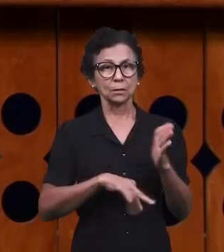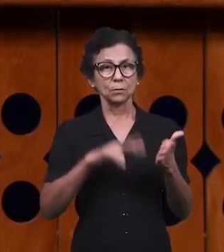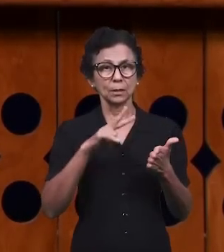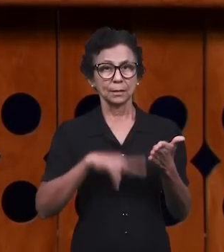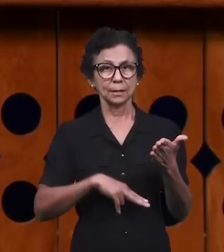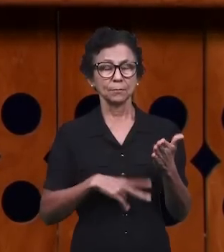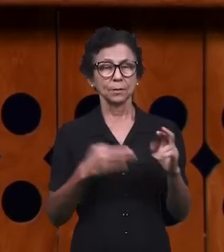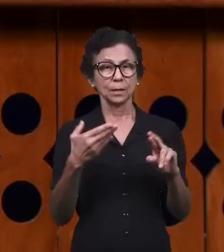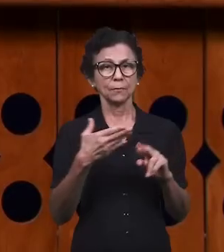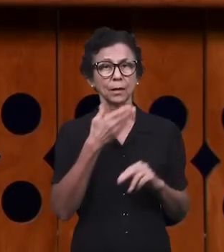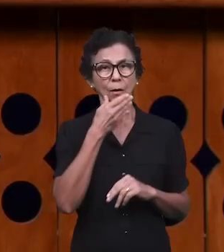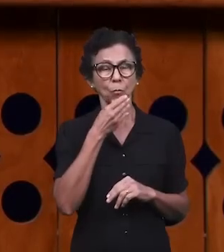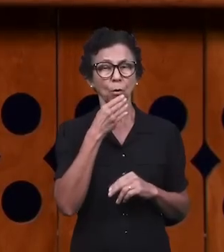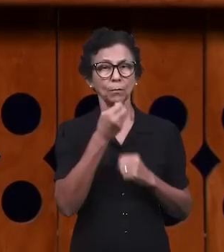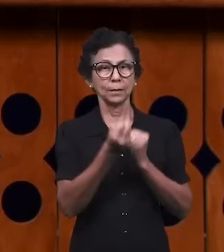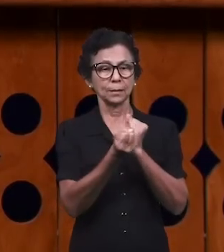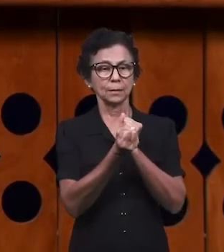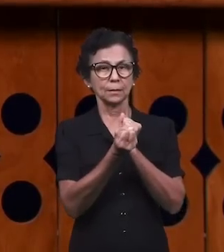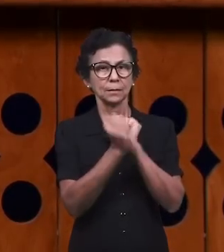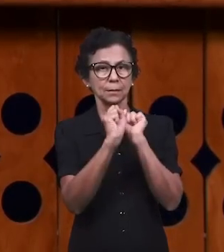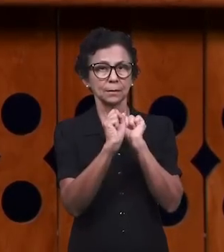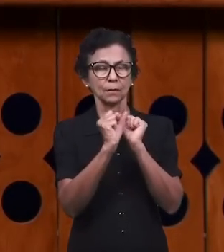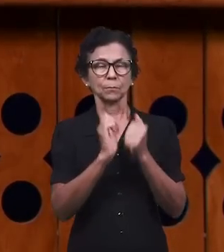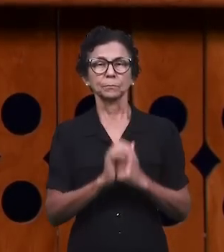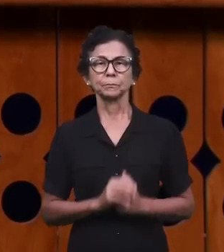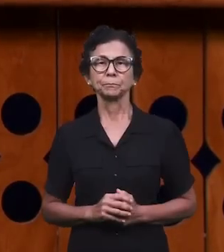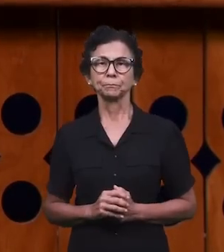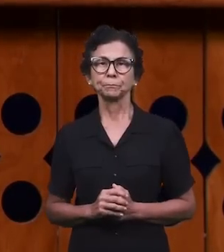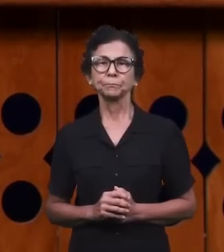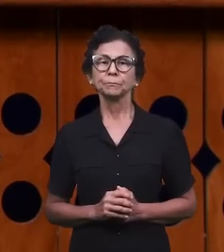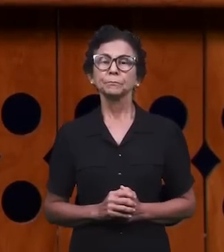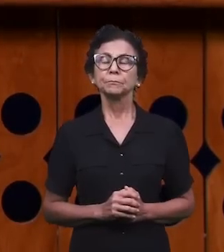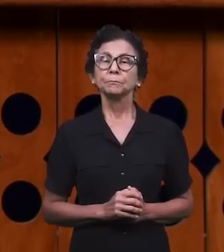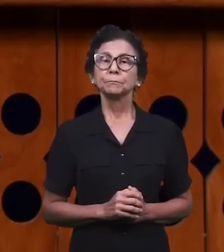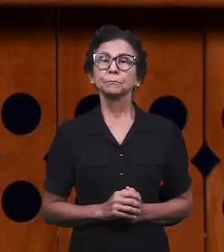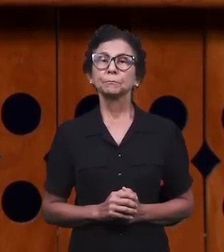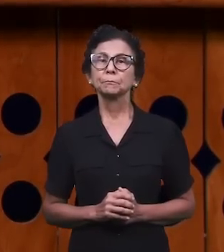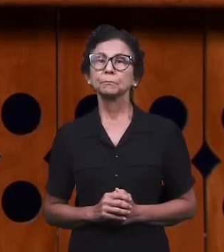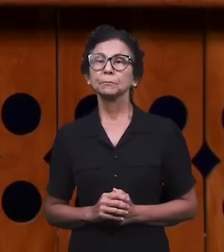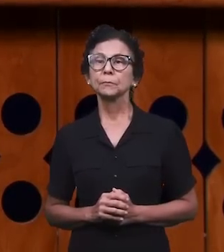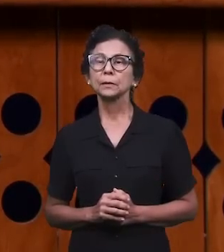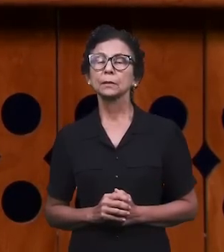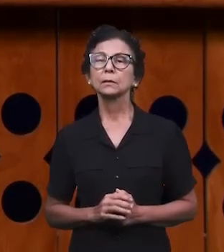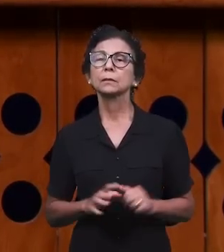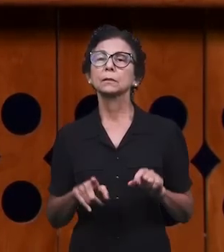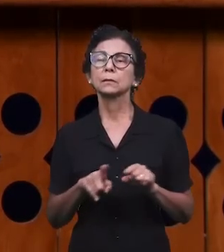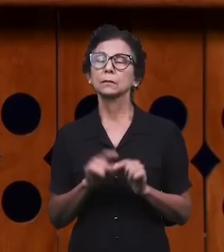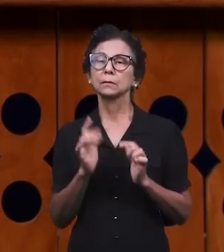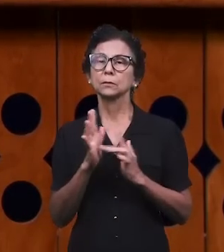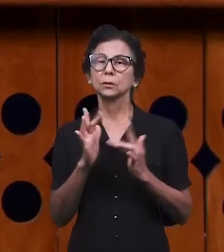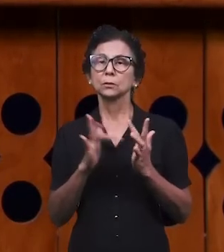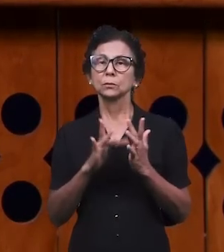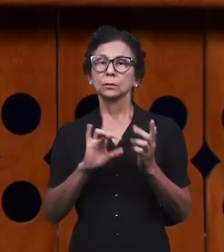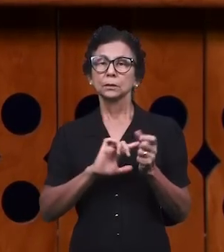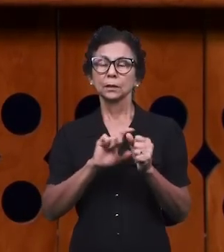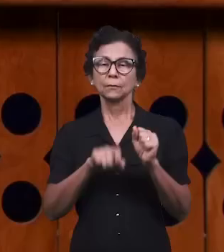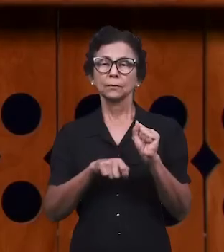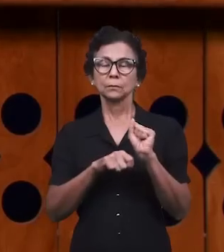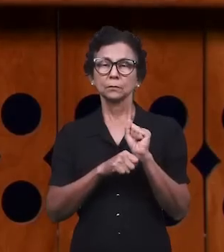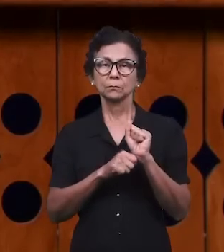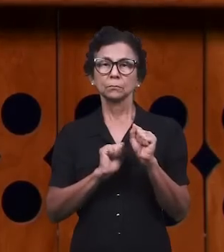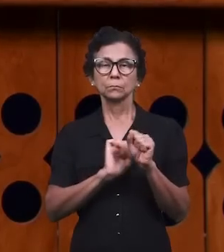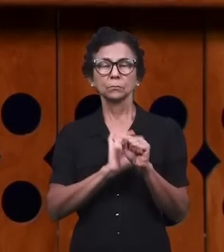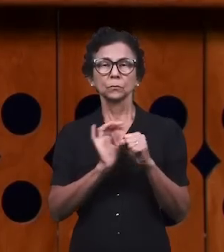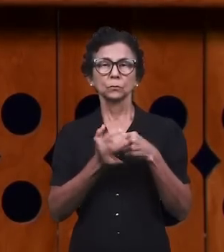Jesus estava oculto naquela história de Sansão e isso tem uma valia muito grande para